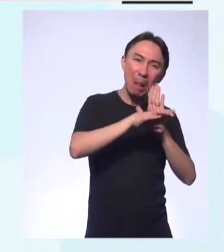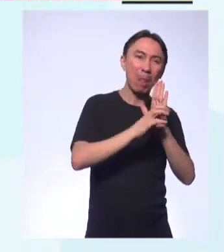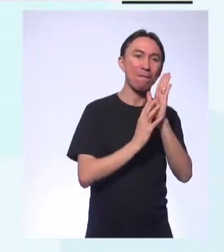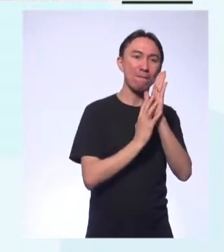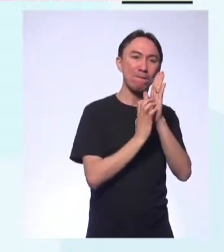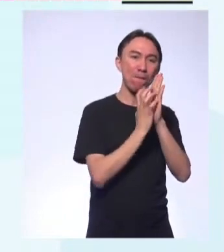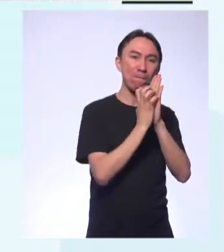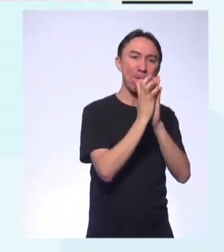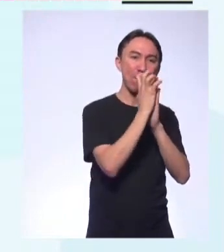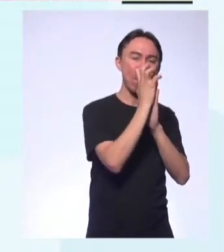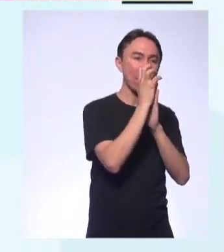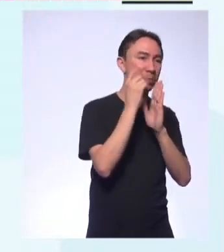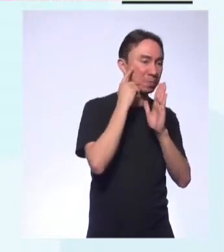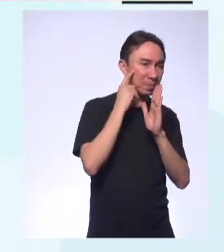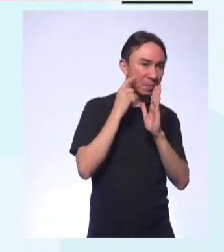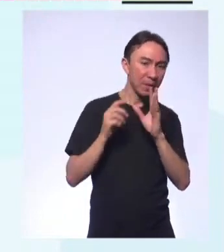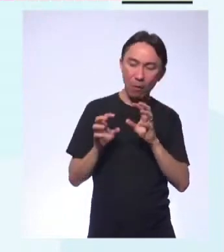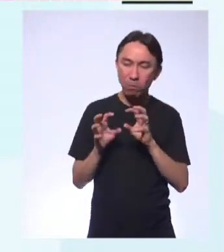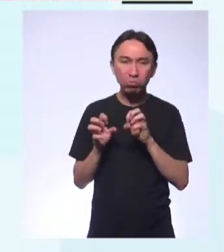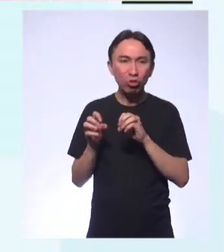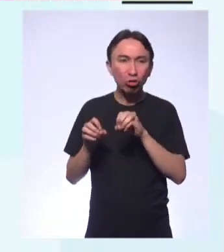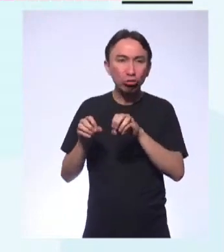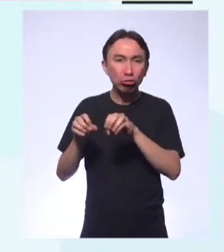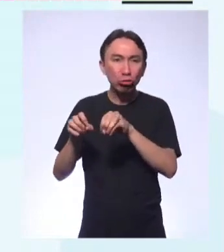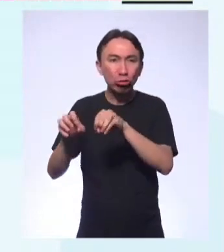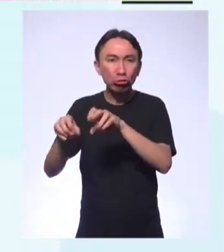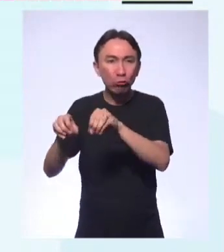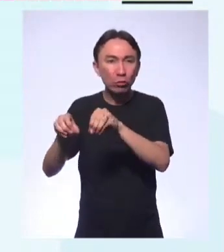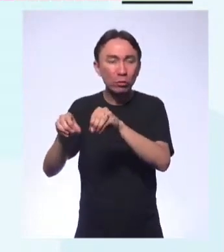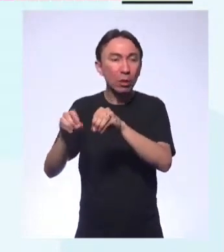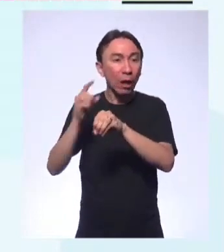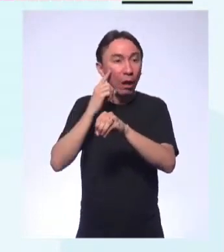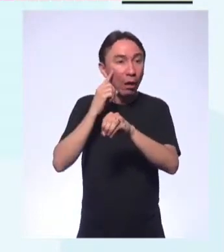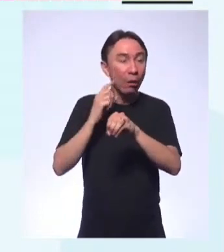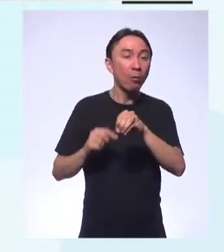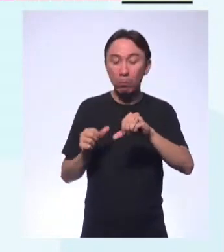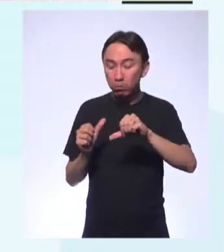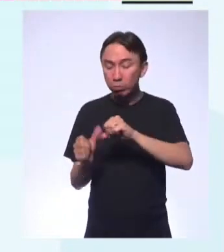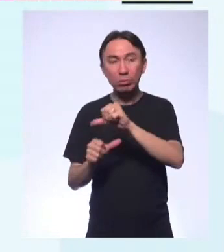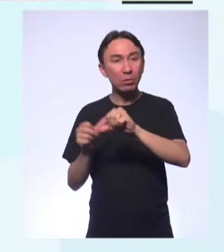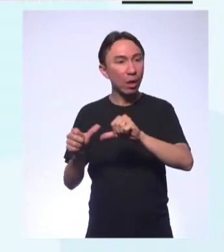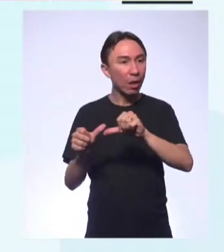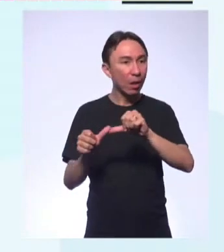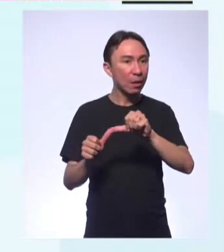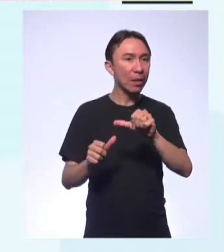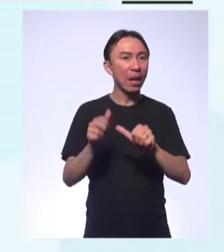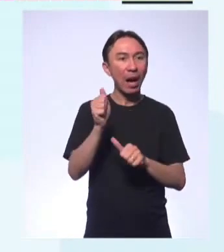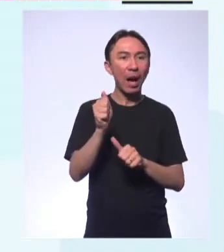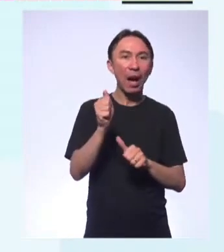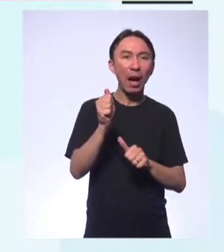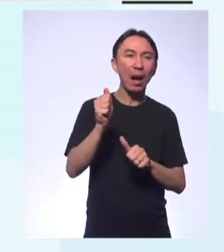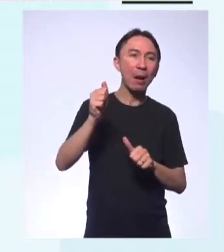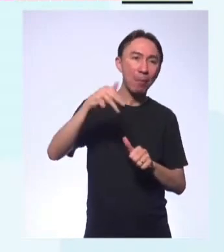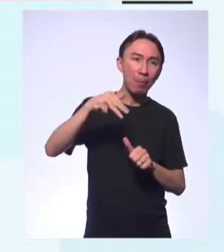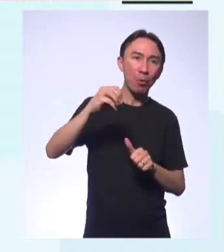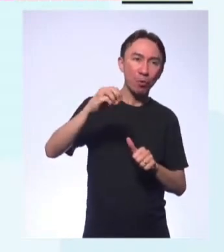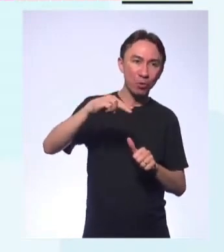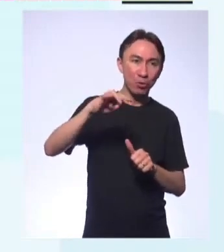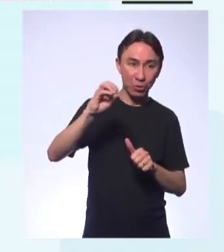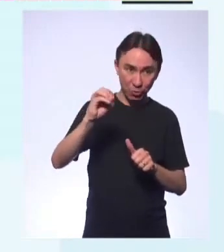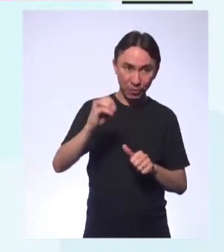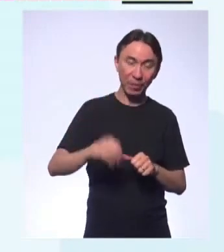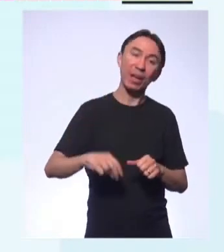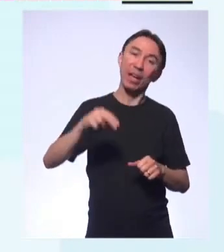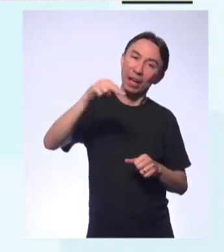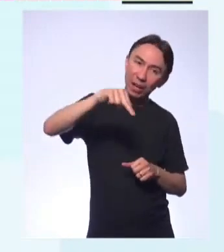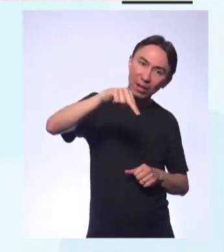vai ocorrendo a decomposição, transformando em amônio, ok? NH4